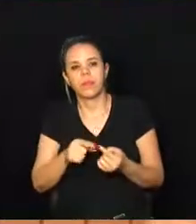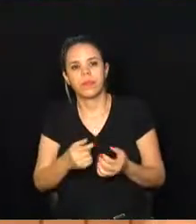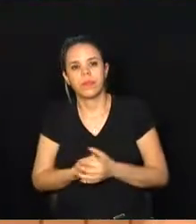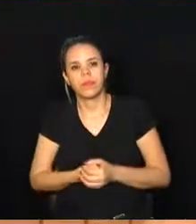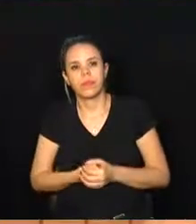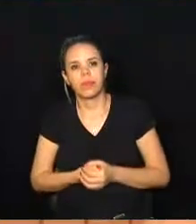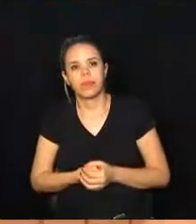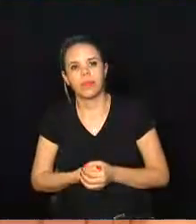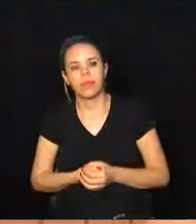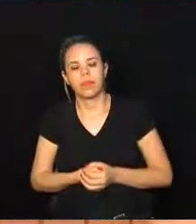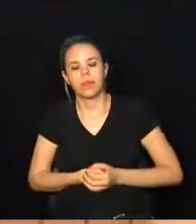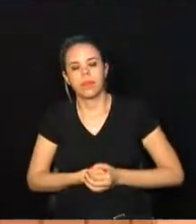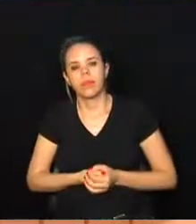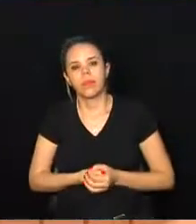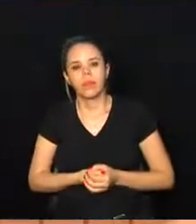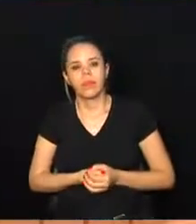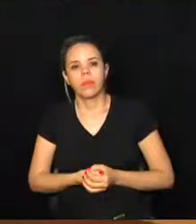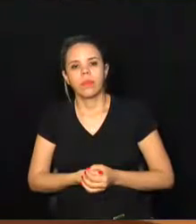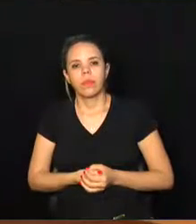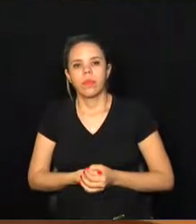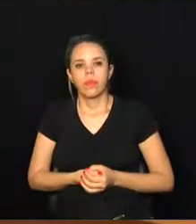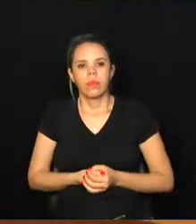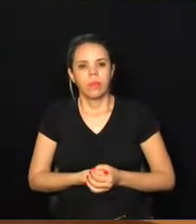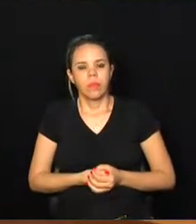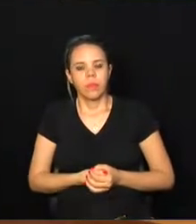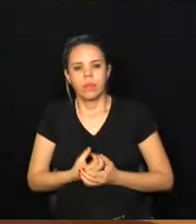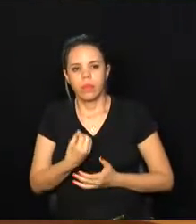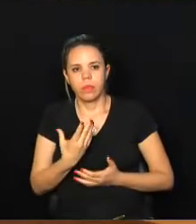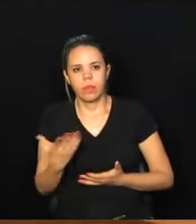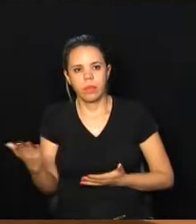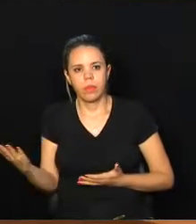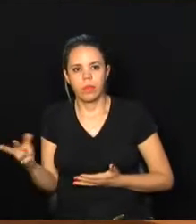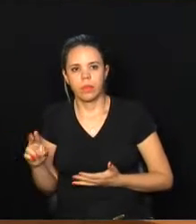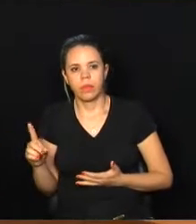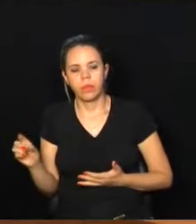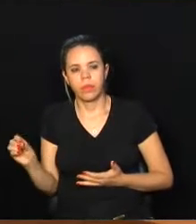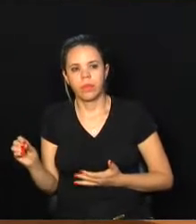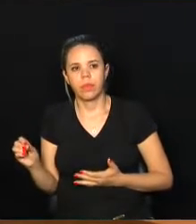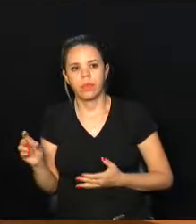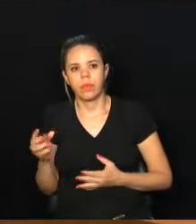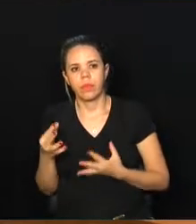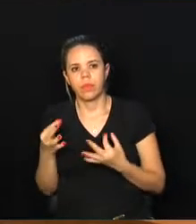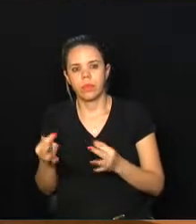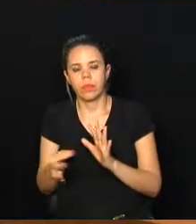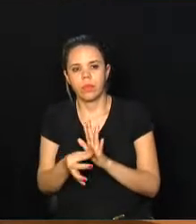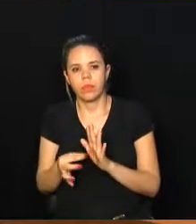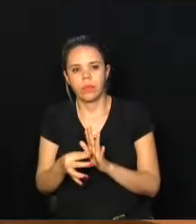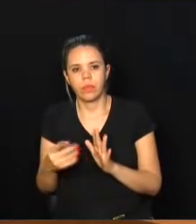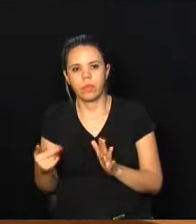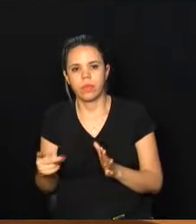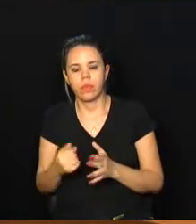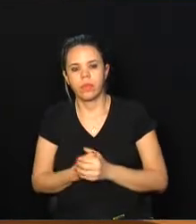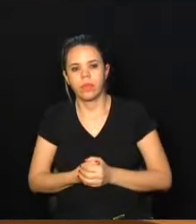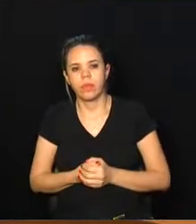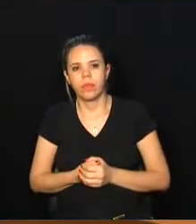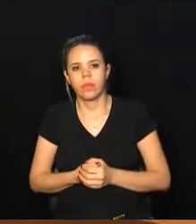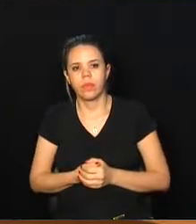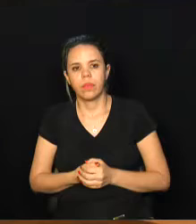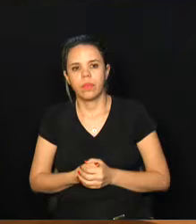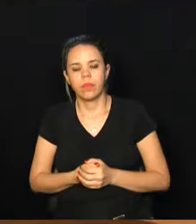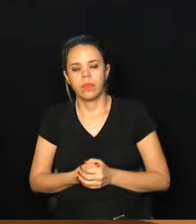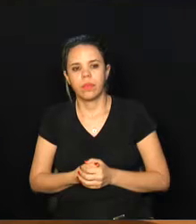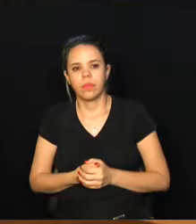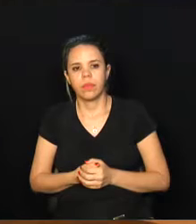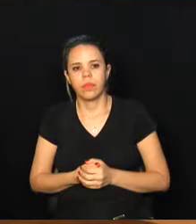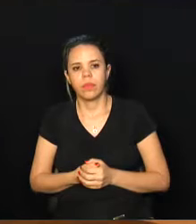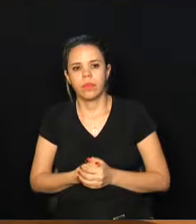que o principal seria isso. Muito bom, Ricardo, suas observações. E um dos aspectos que a